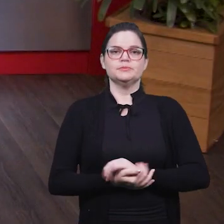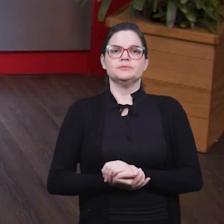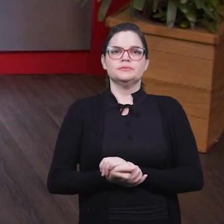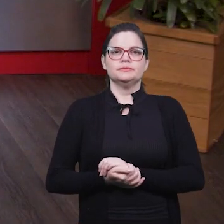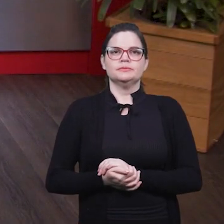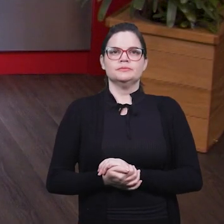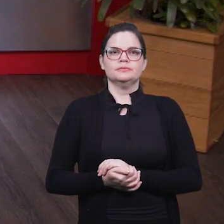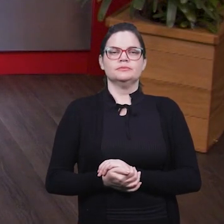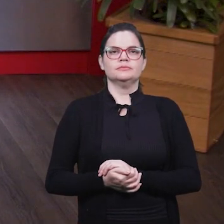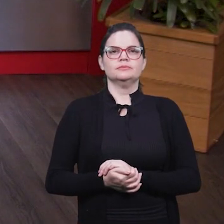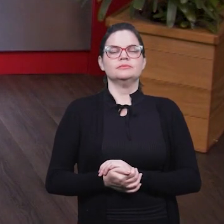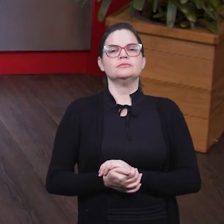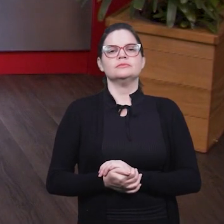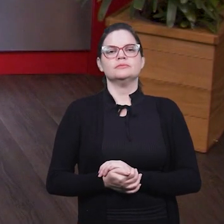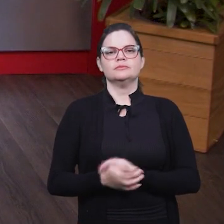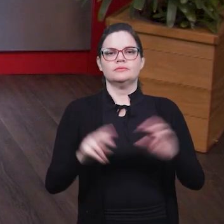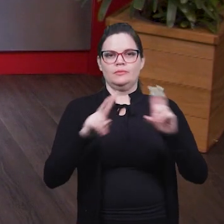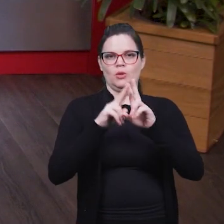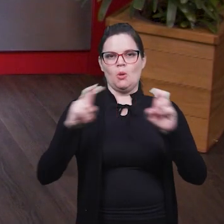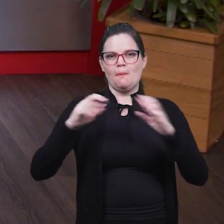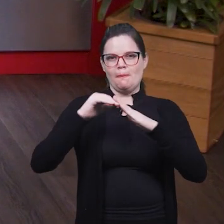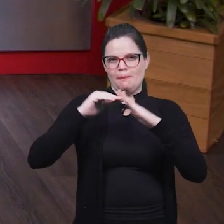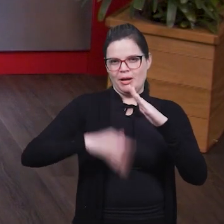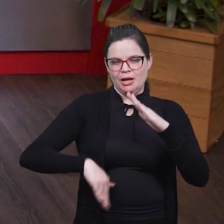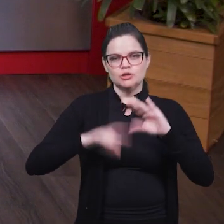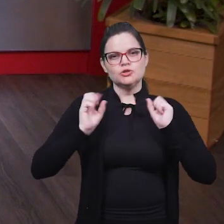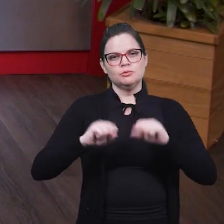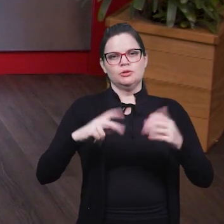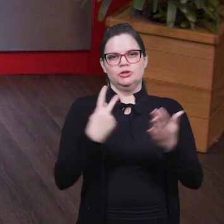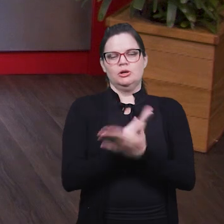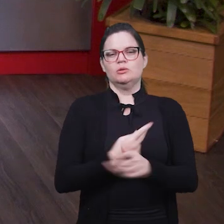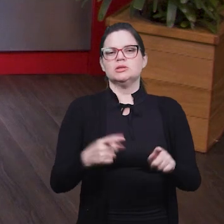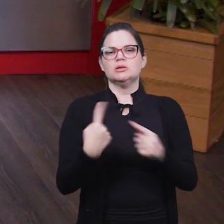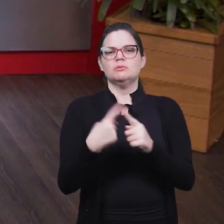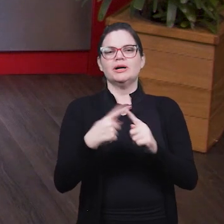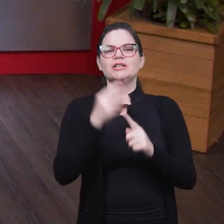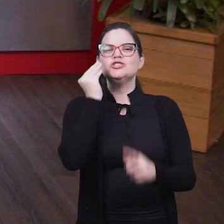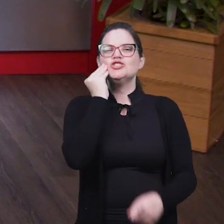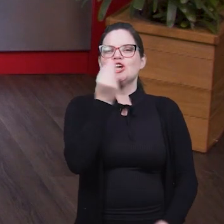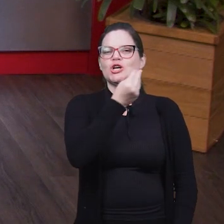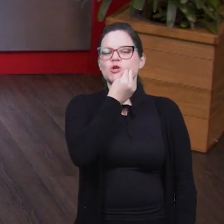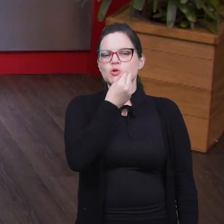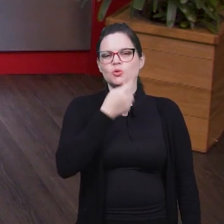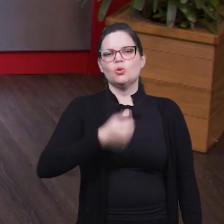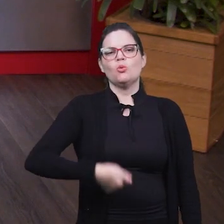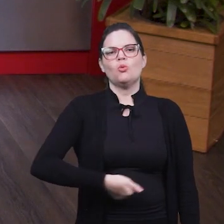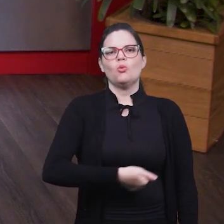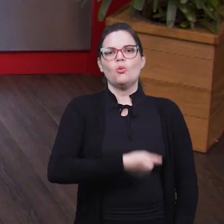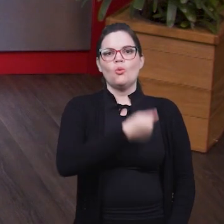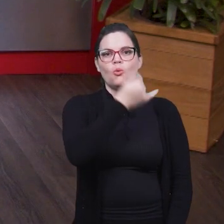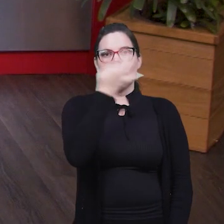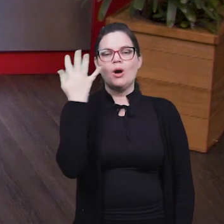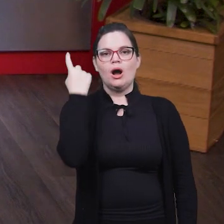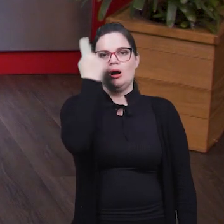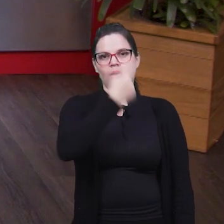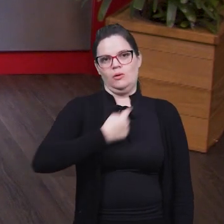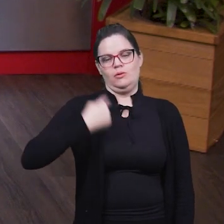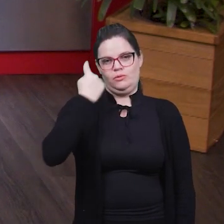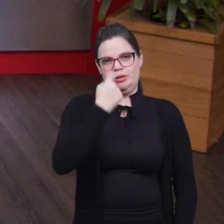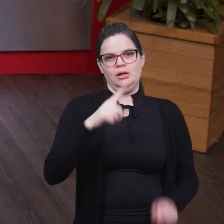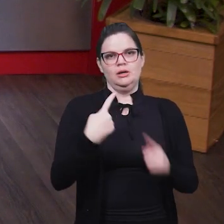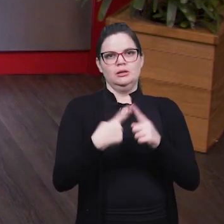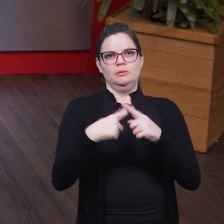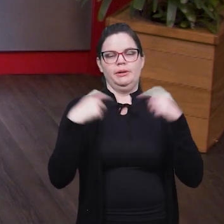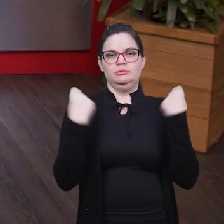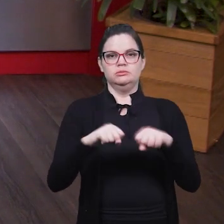A hipoglicemia pode ocorrer devido ao jejum prolongado, excesso de atividades físicas,